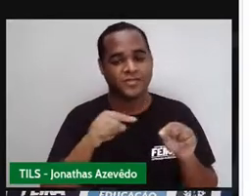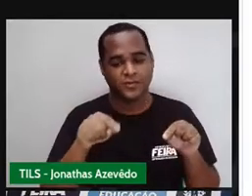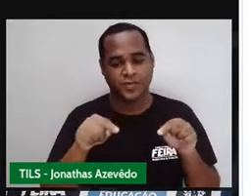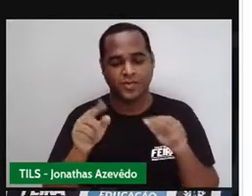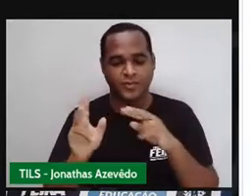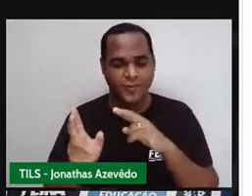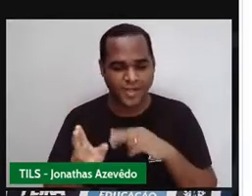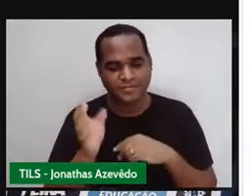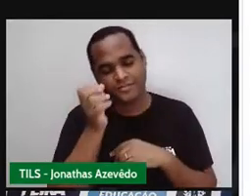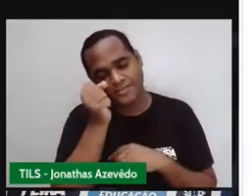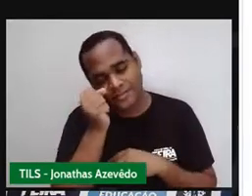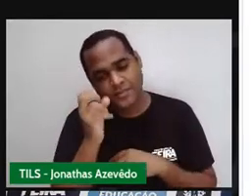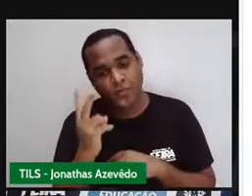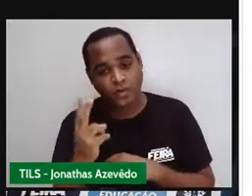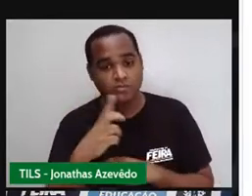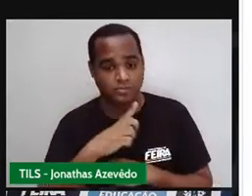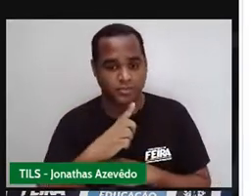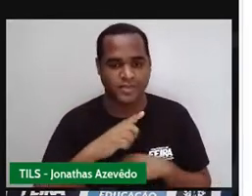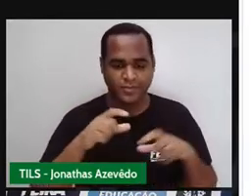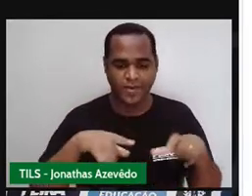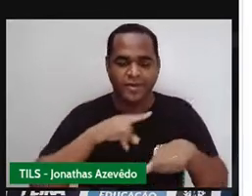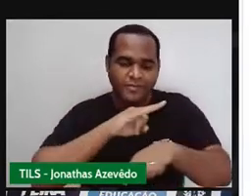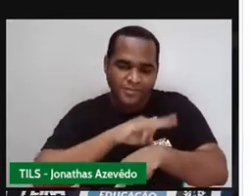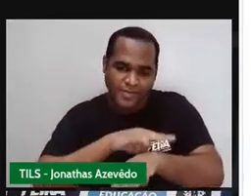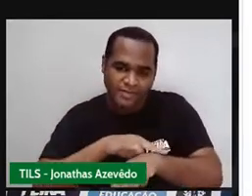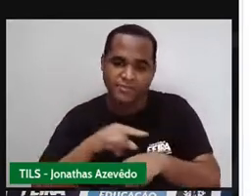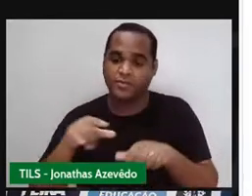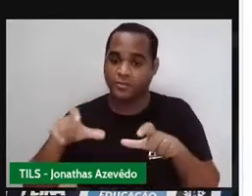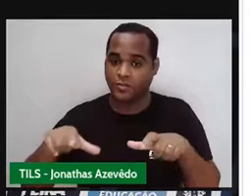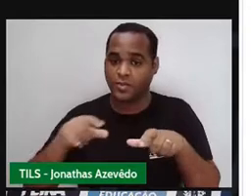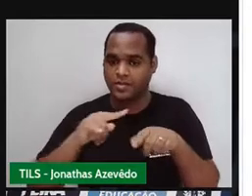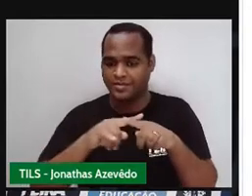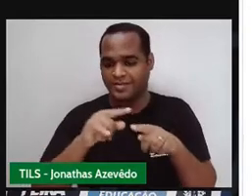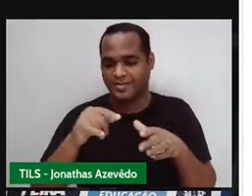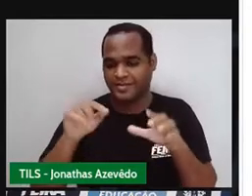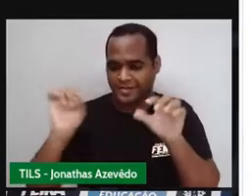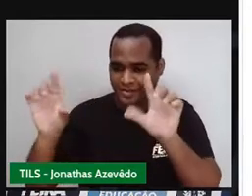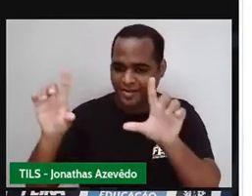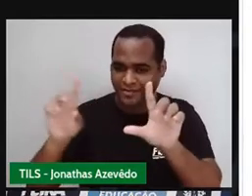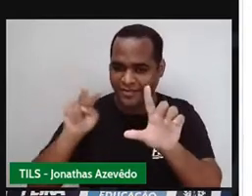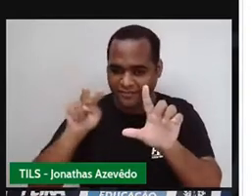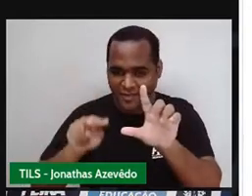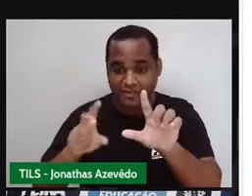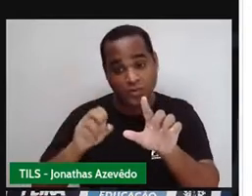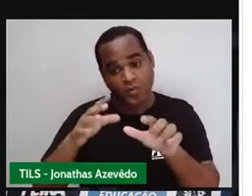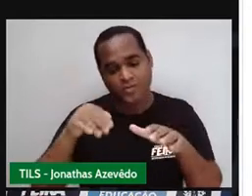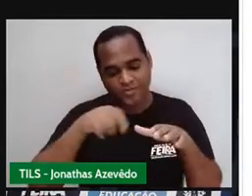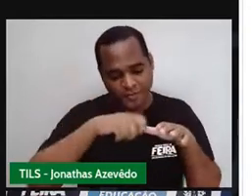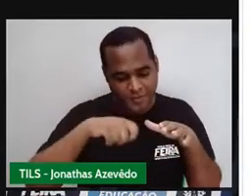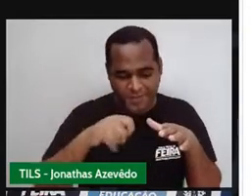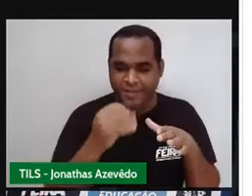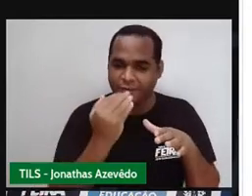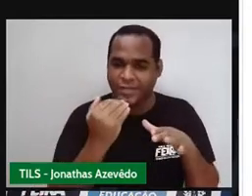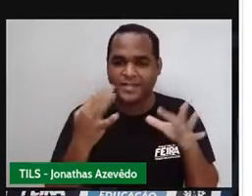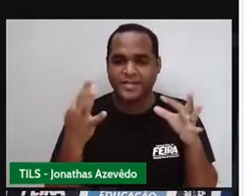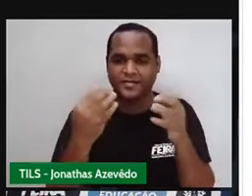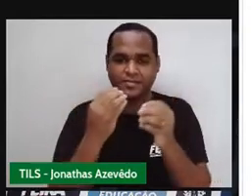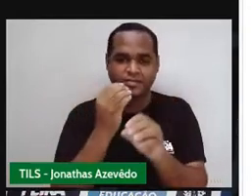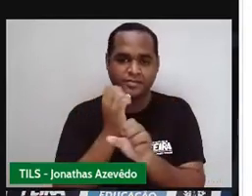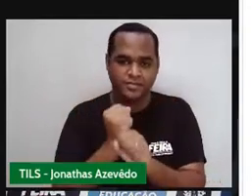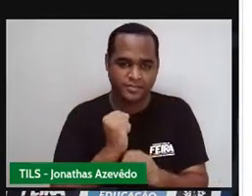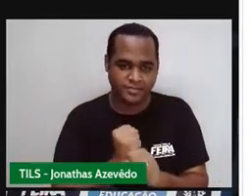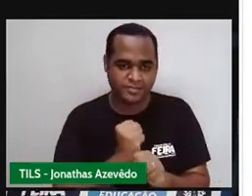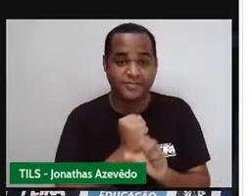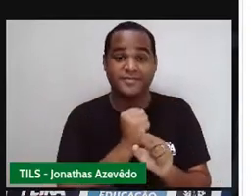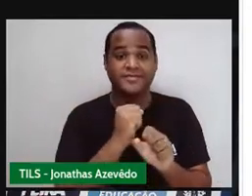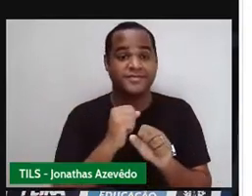áreas dos quartos a área do banheiro a área da sala e da cozinha para dar a área da casa toda